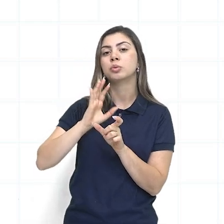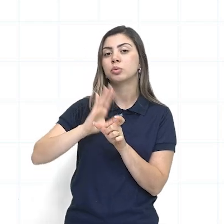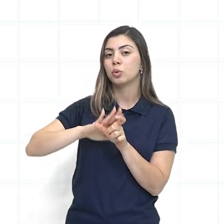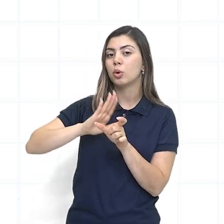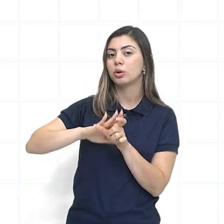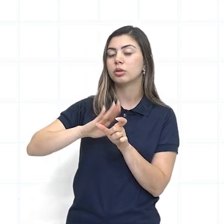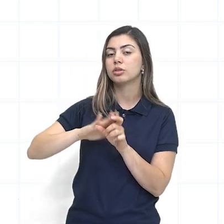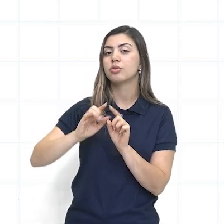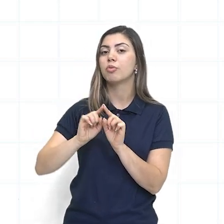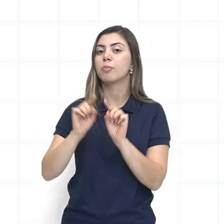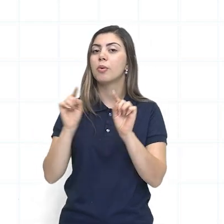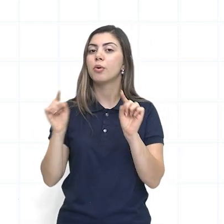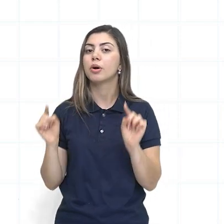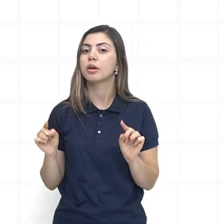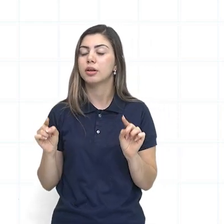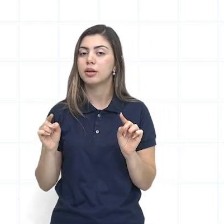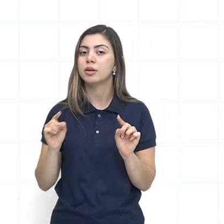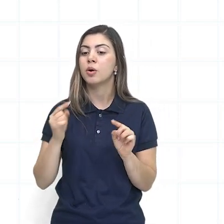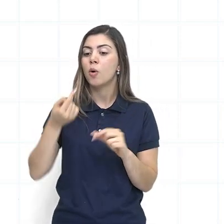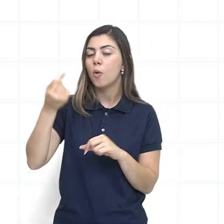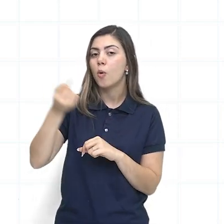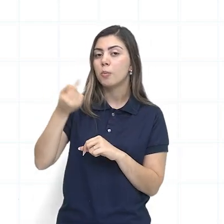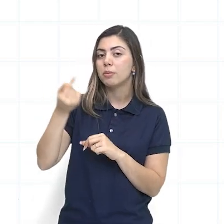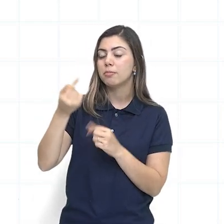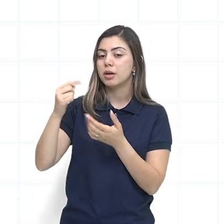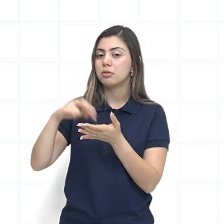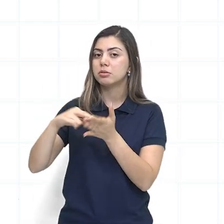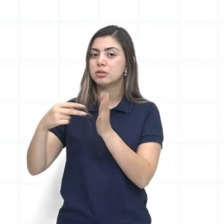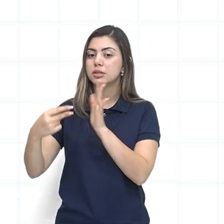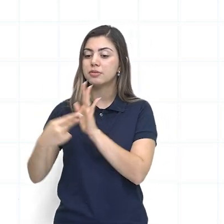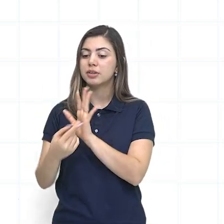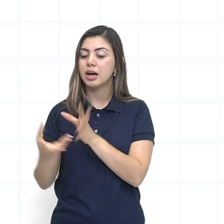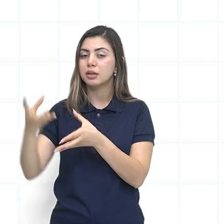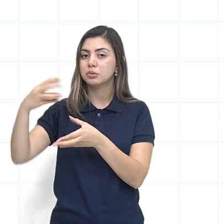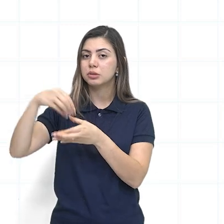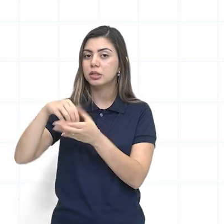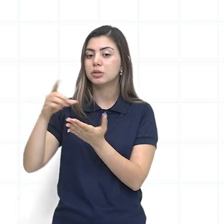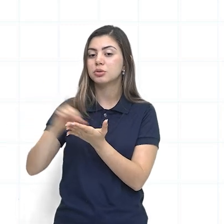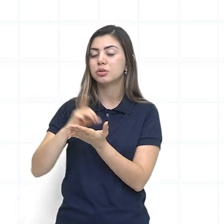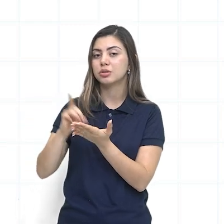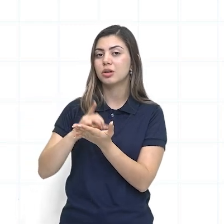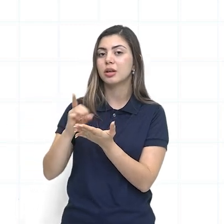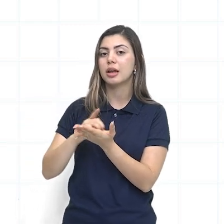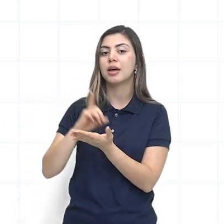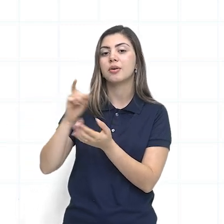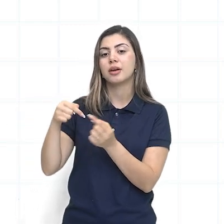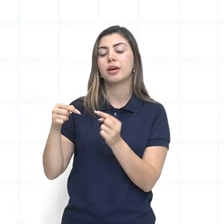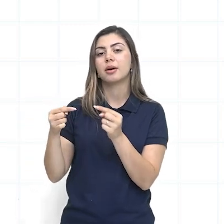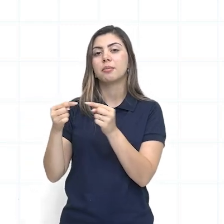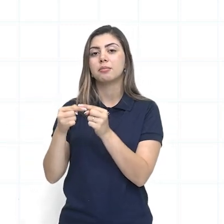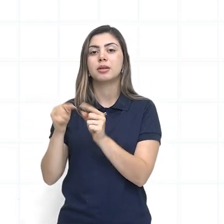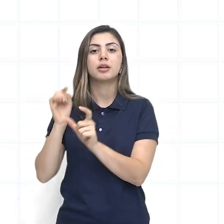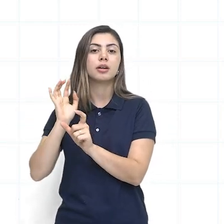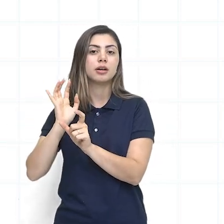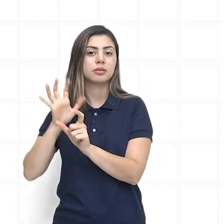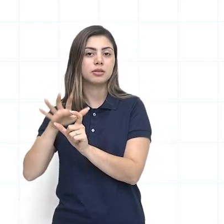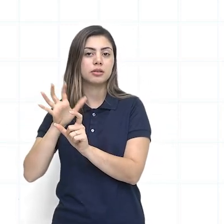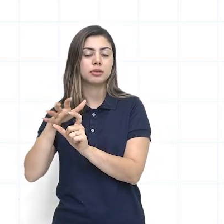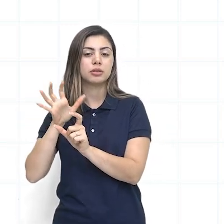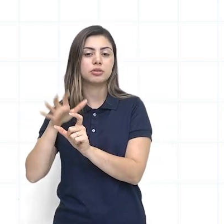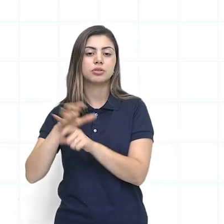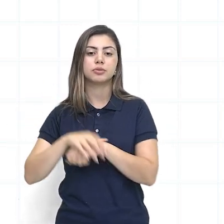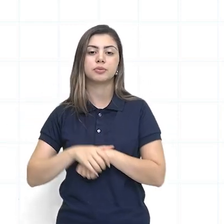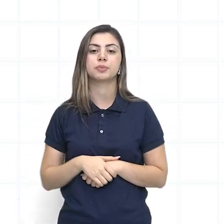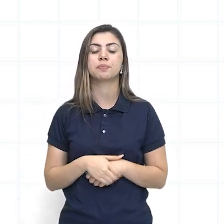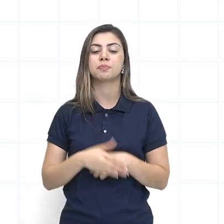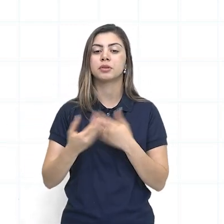da palavra, mas o primeiro conceito que você vai ver é denotativo. O sentido